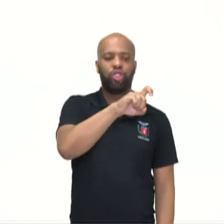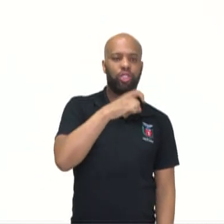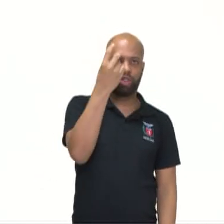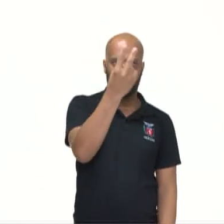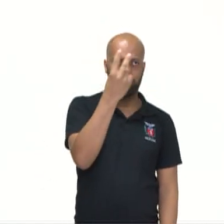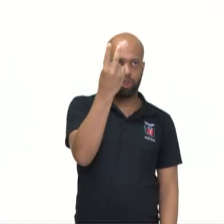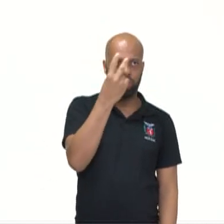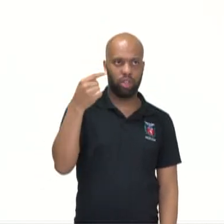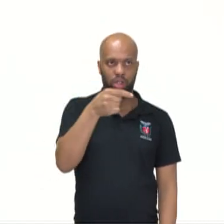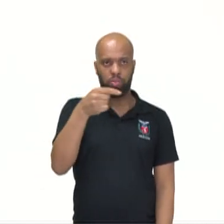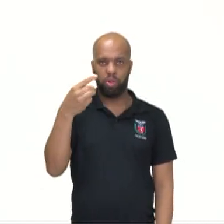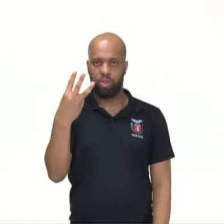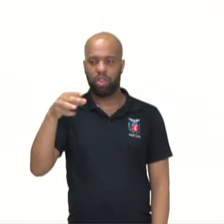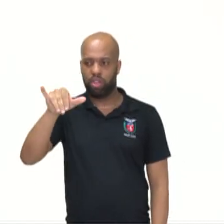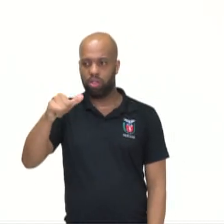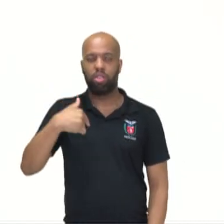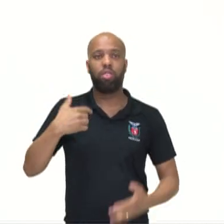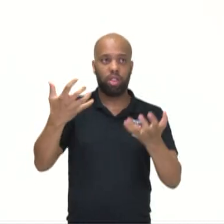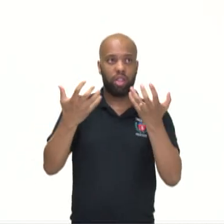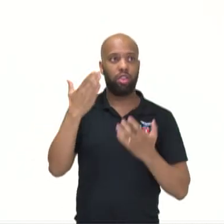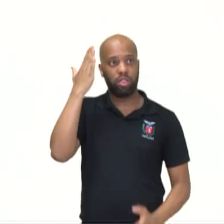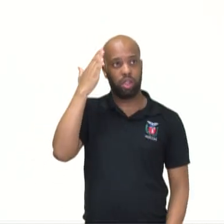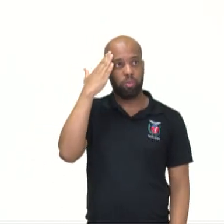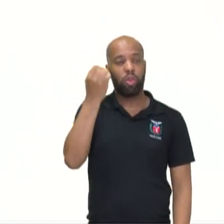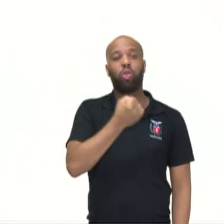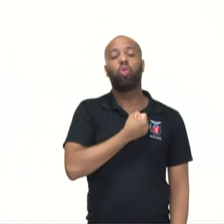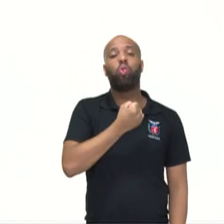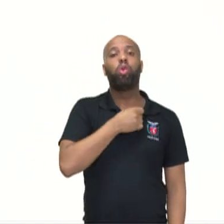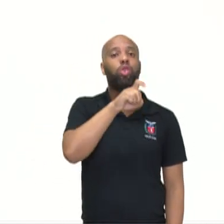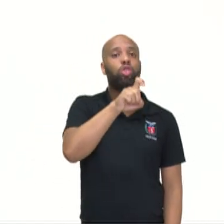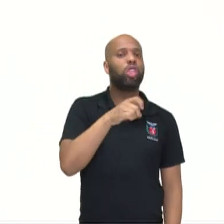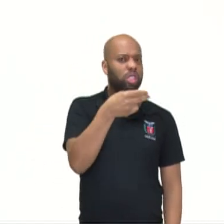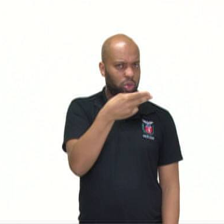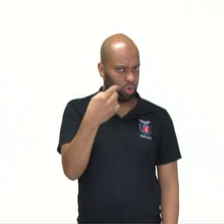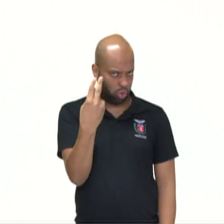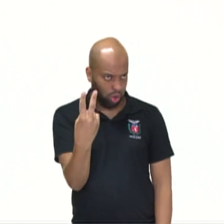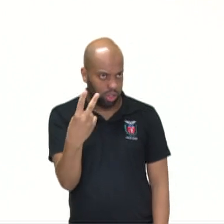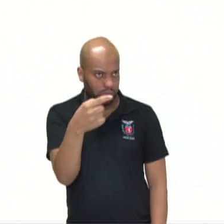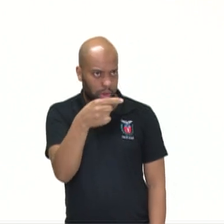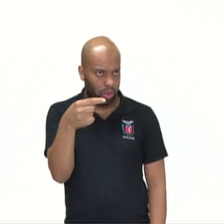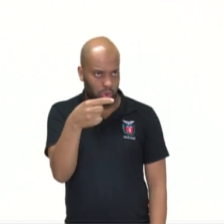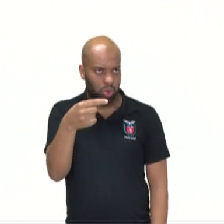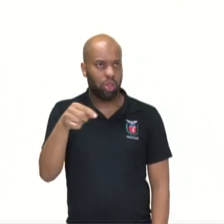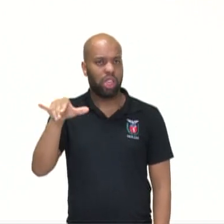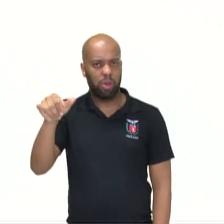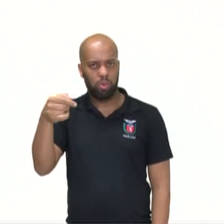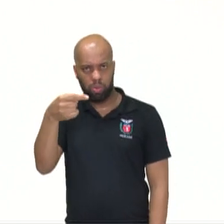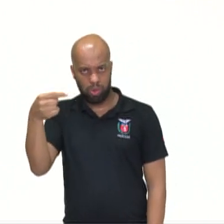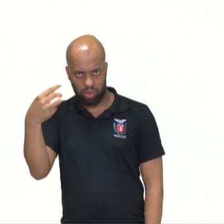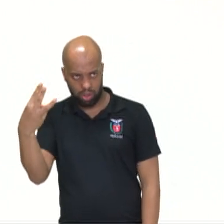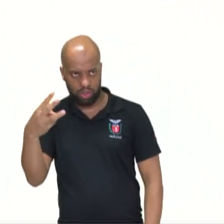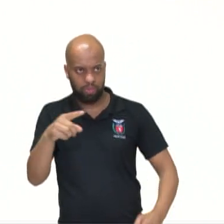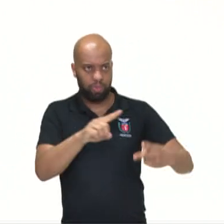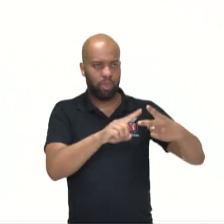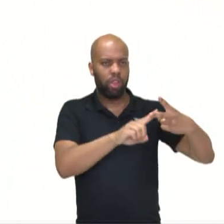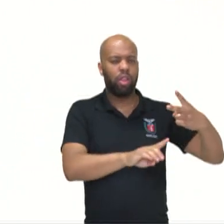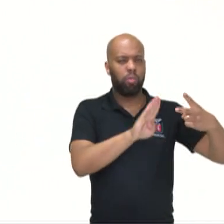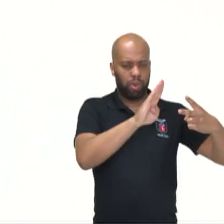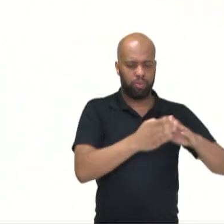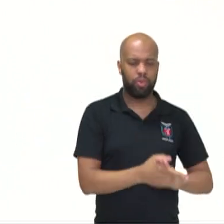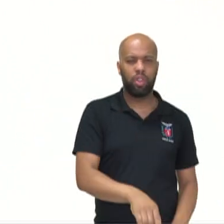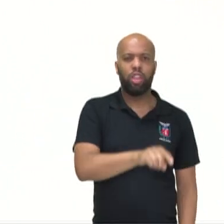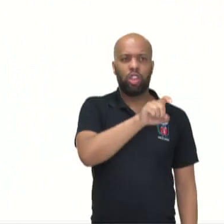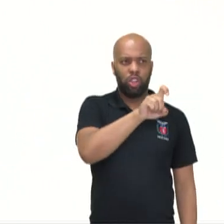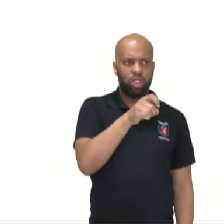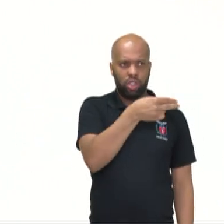3y. Quero saber o valor numérico. Na letra A, se o x é igual a menos 2 e o y é igual a menos 3. Letra B,